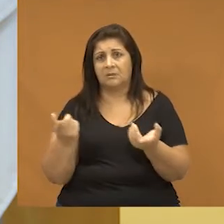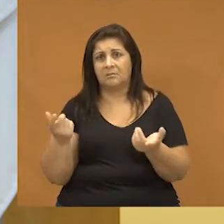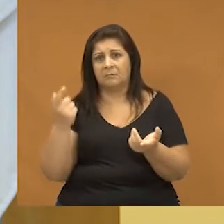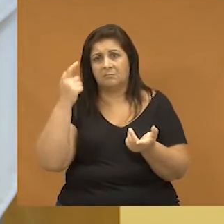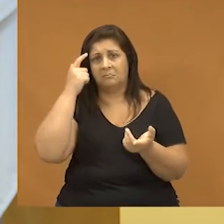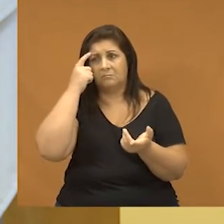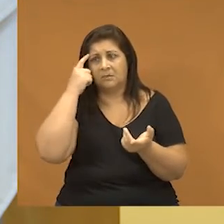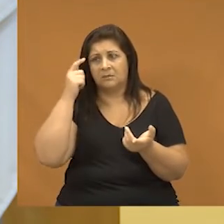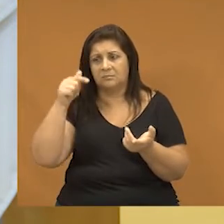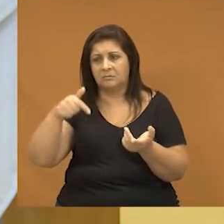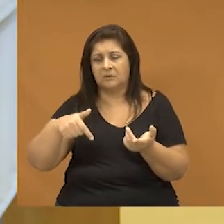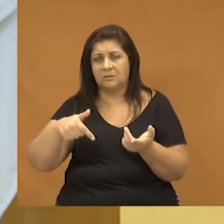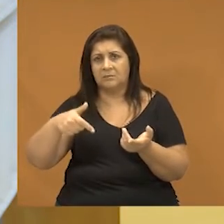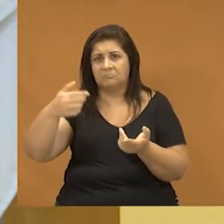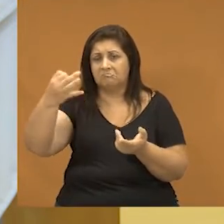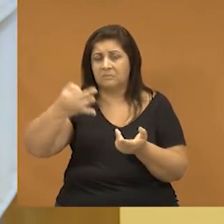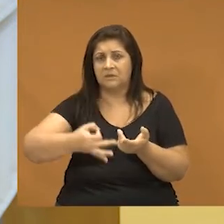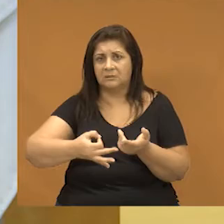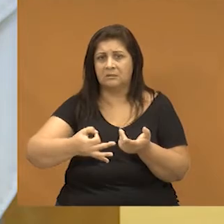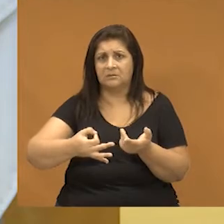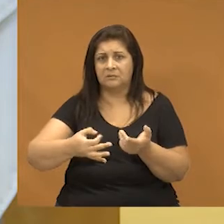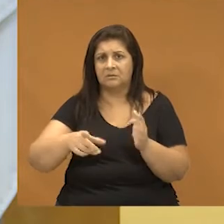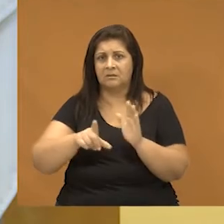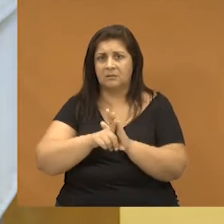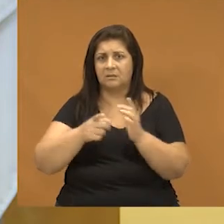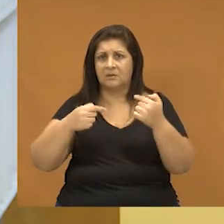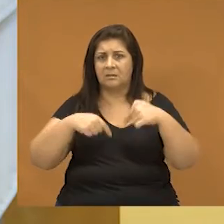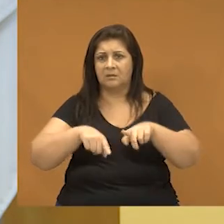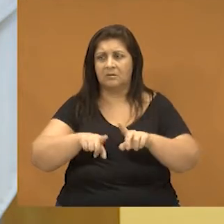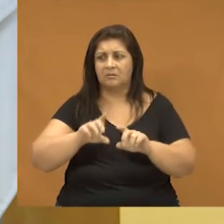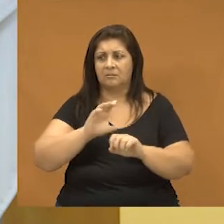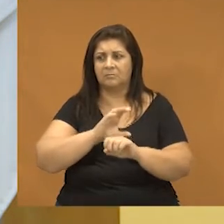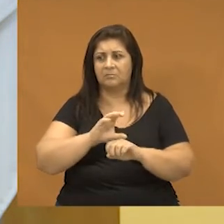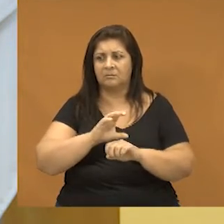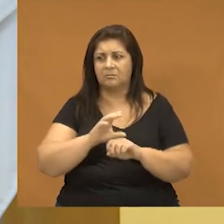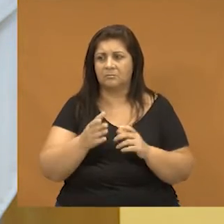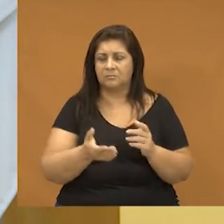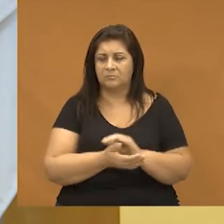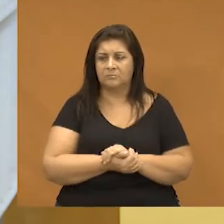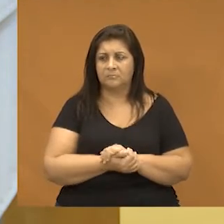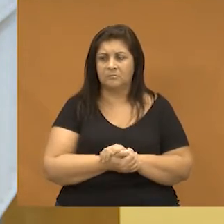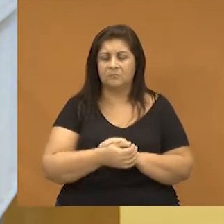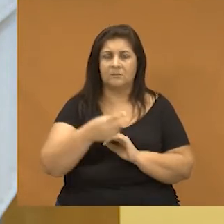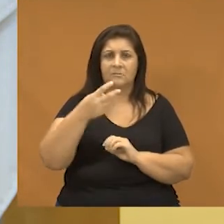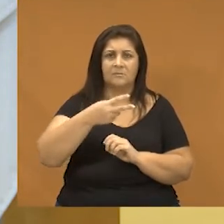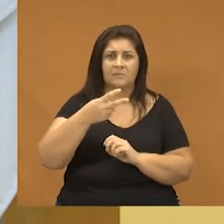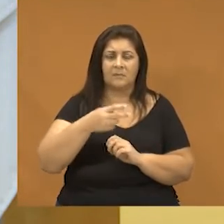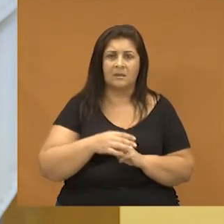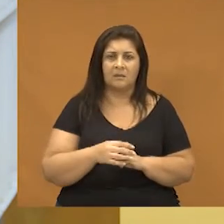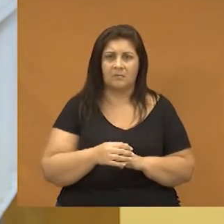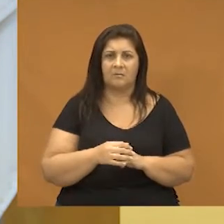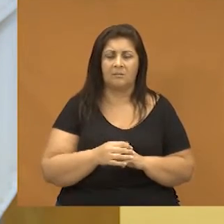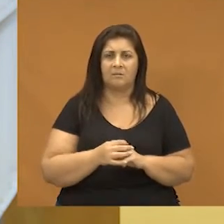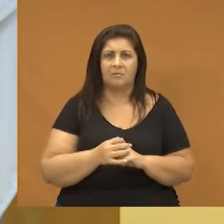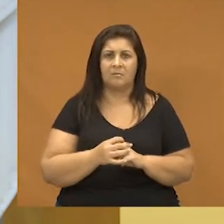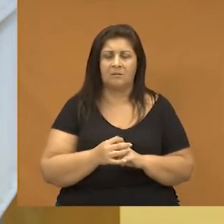legal esse projeto constitucional do vereador Aderbal. Segundo, que eu acho que é uma